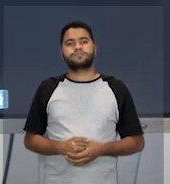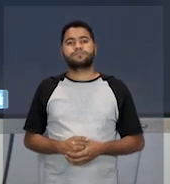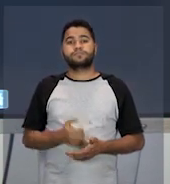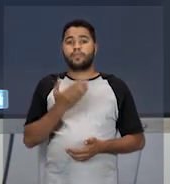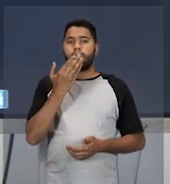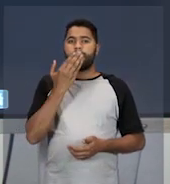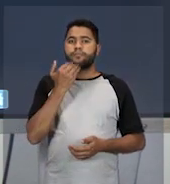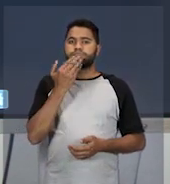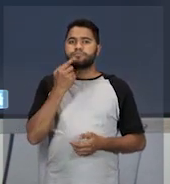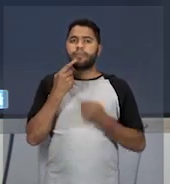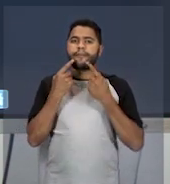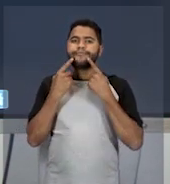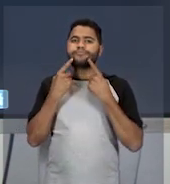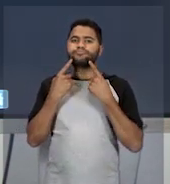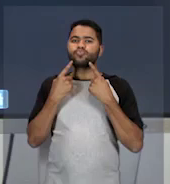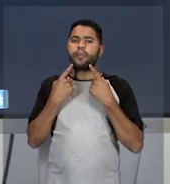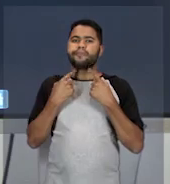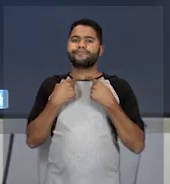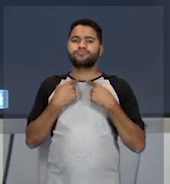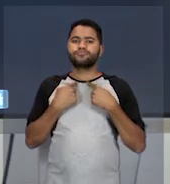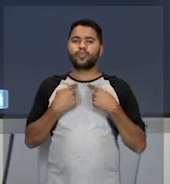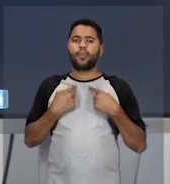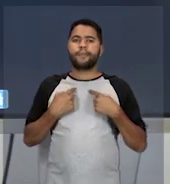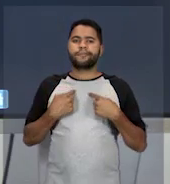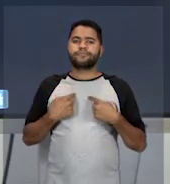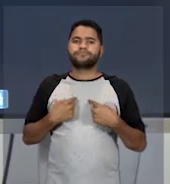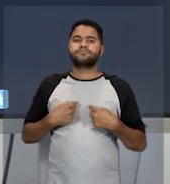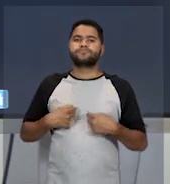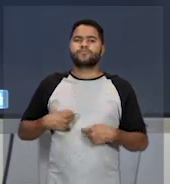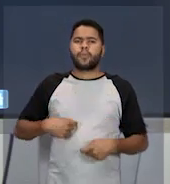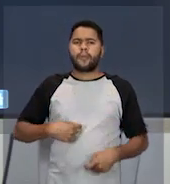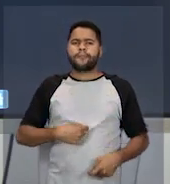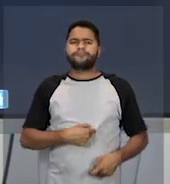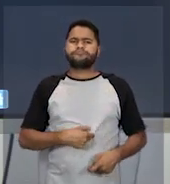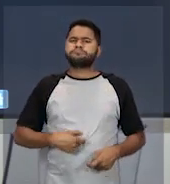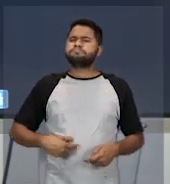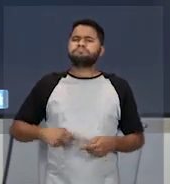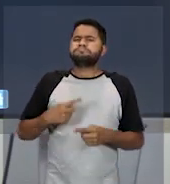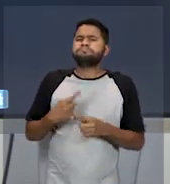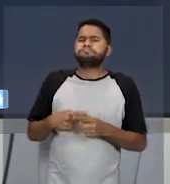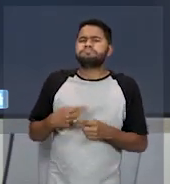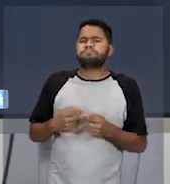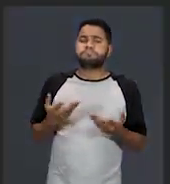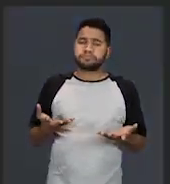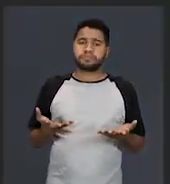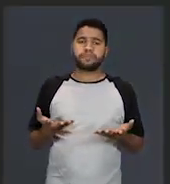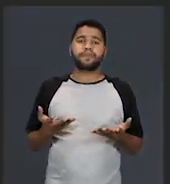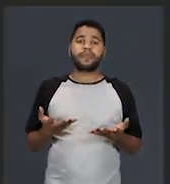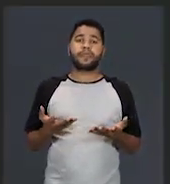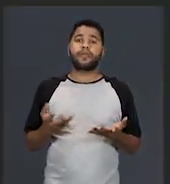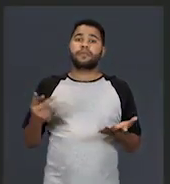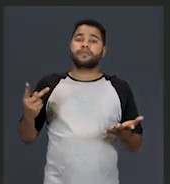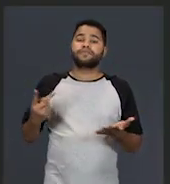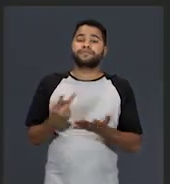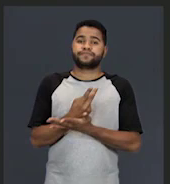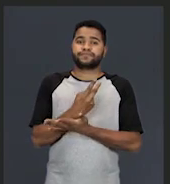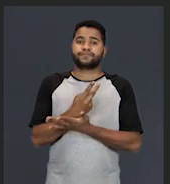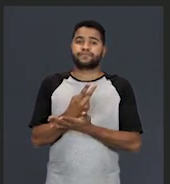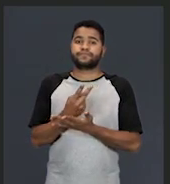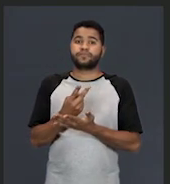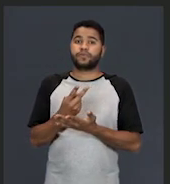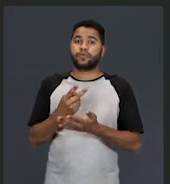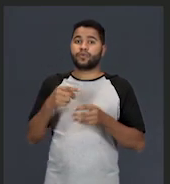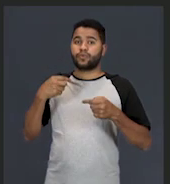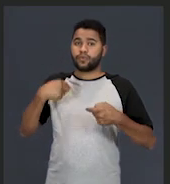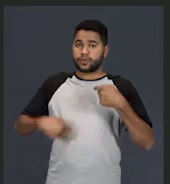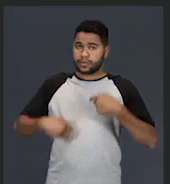Digestão. Por que a gente tem que passar por um processo digestivo? A digestão é um processo realizado no sistema